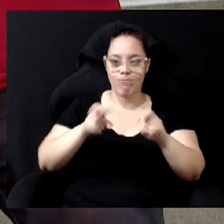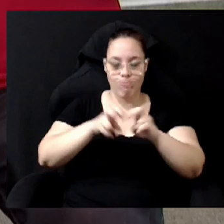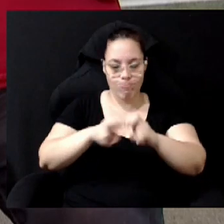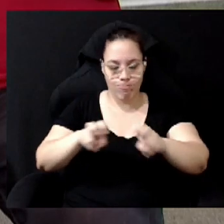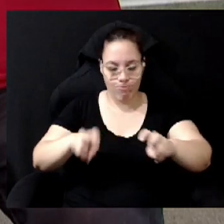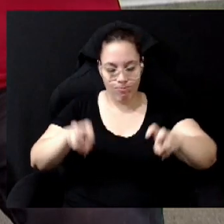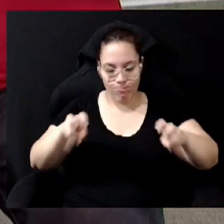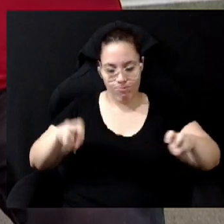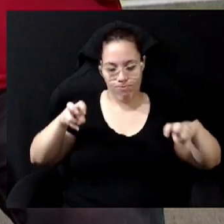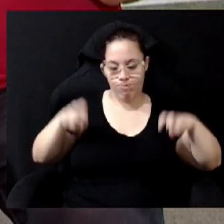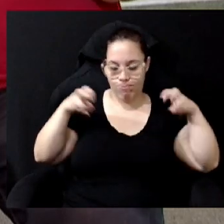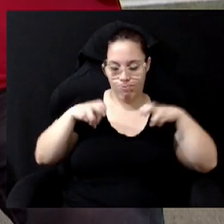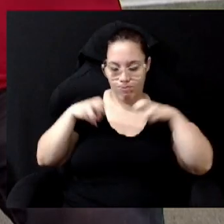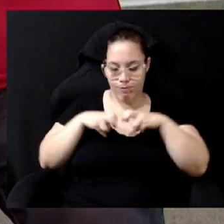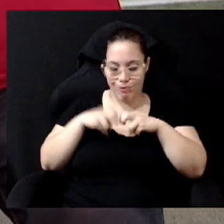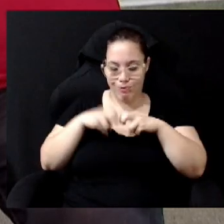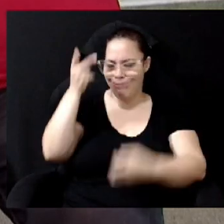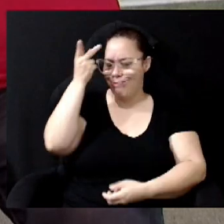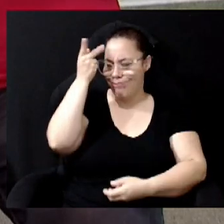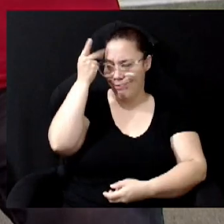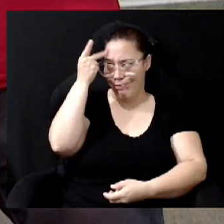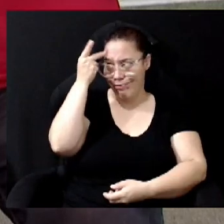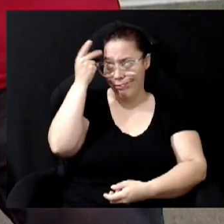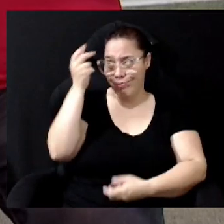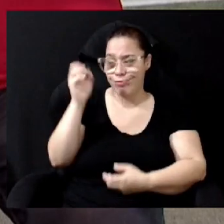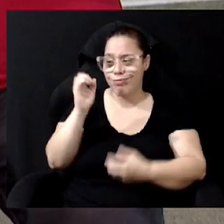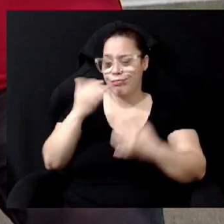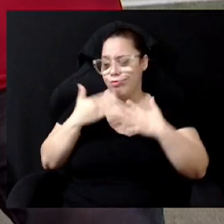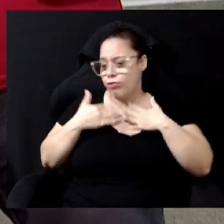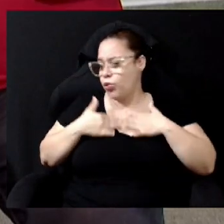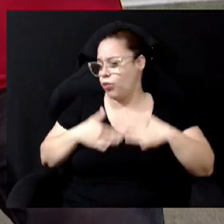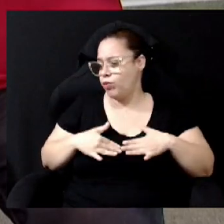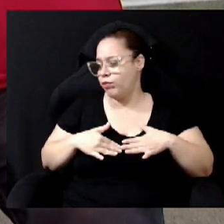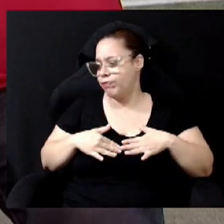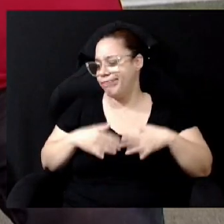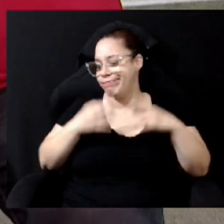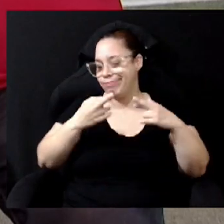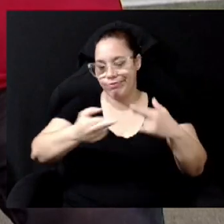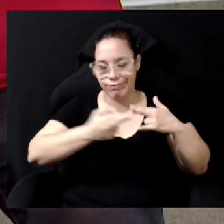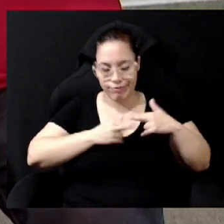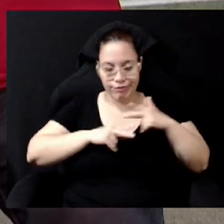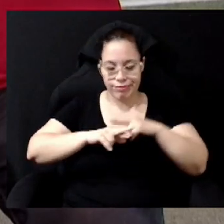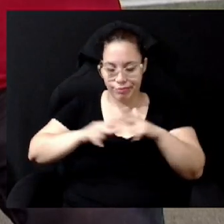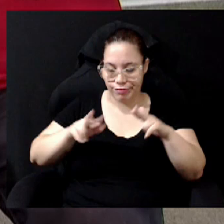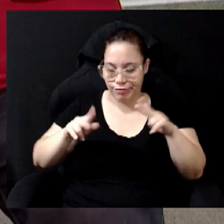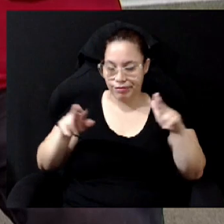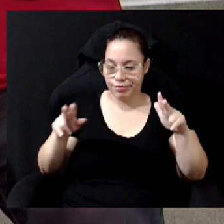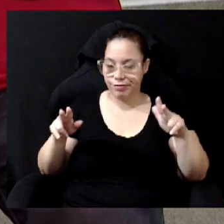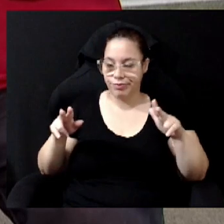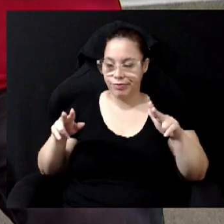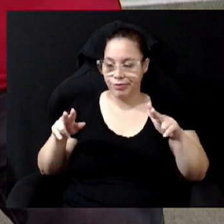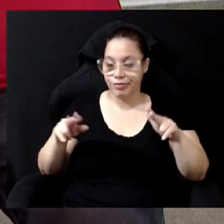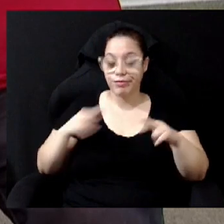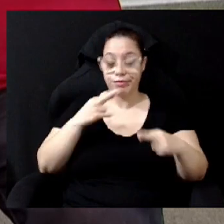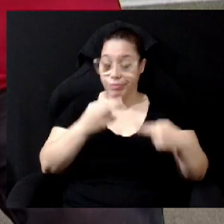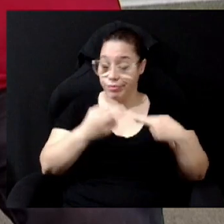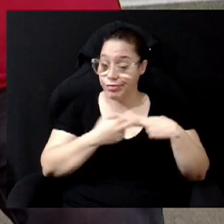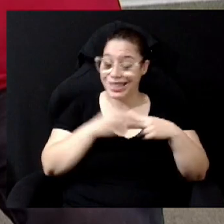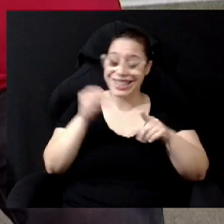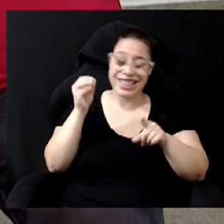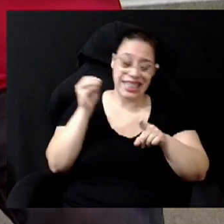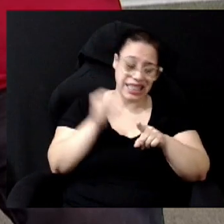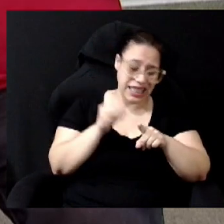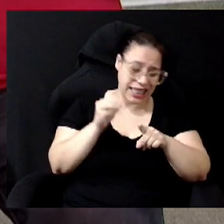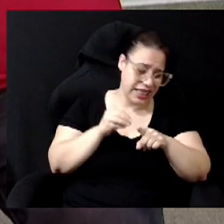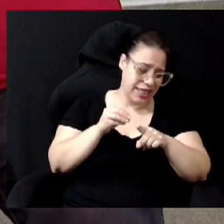maneira muito natural, muito tranquila, mas respeitando a diferença de cada um, respeitando a vulnerabilidade de cada um. E tudo